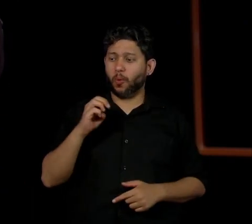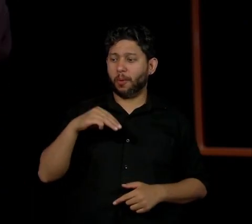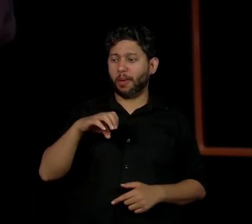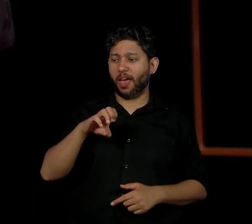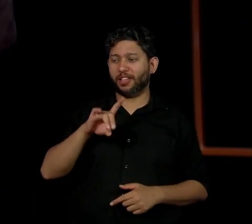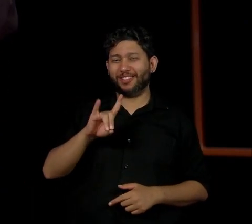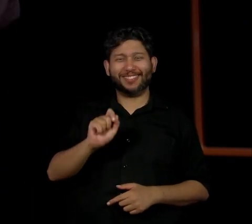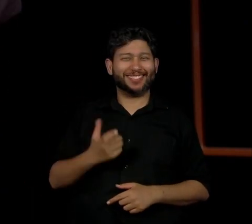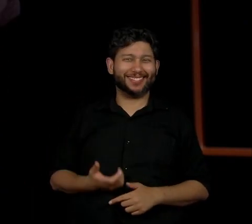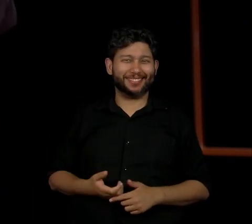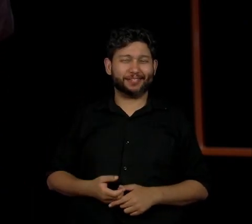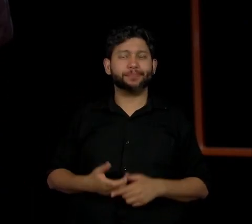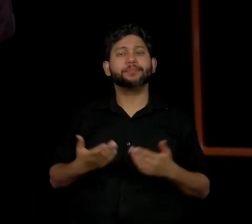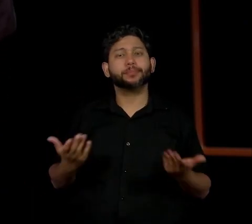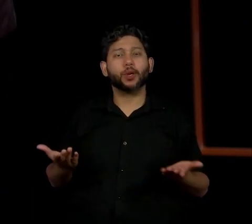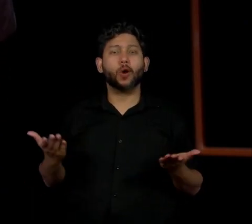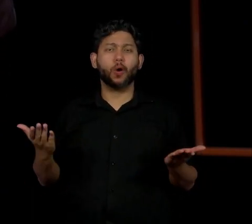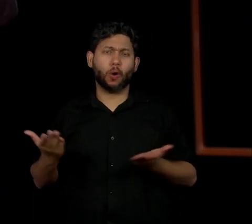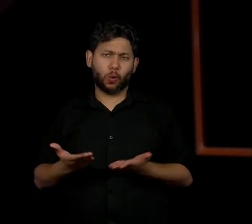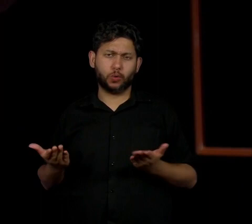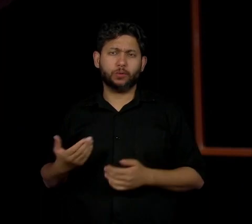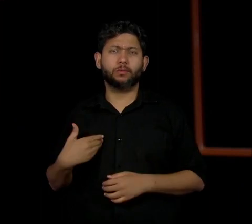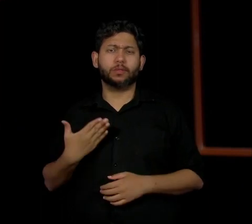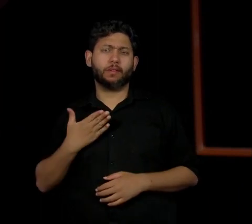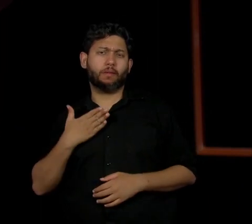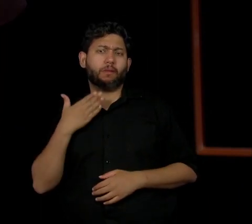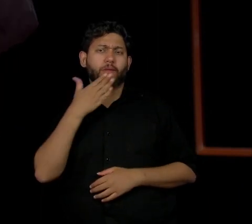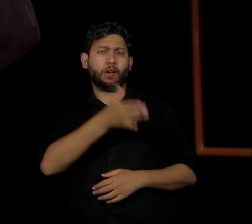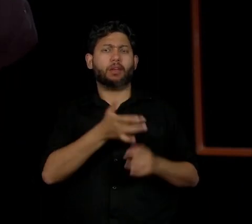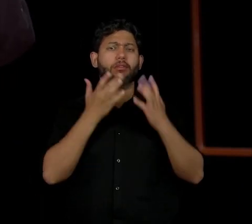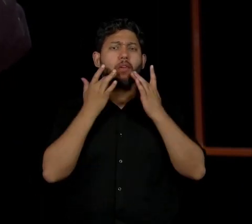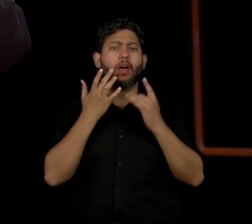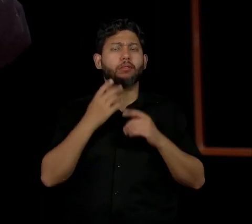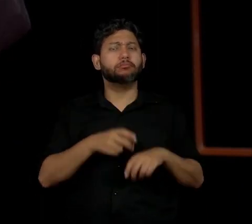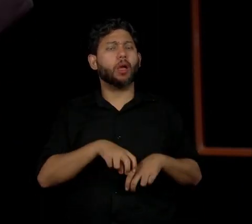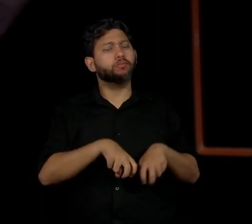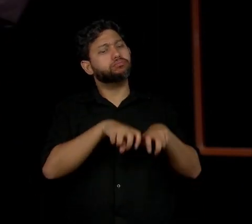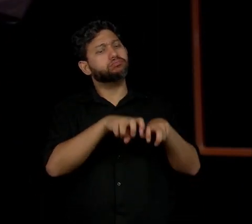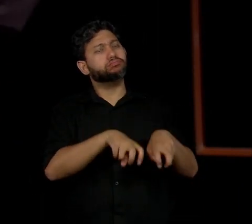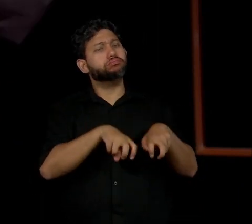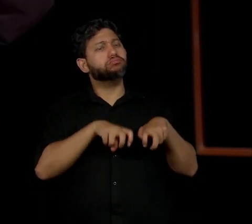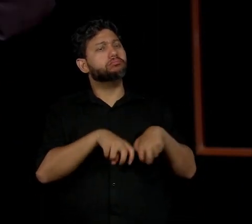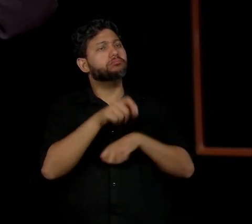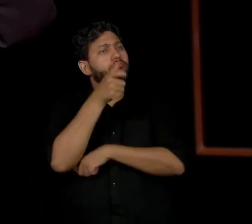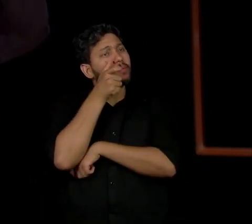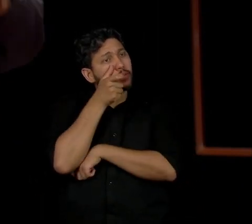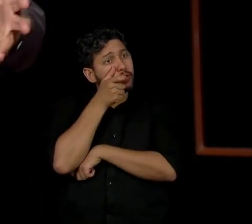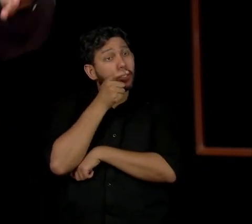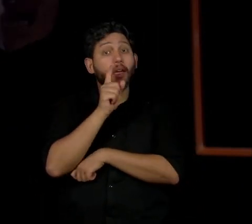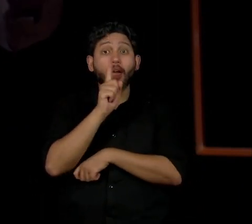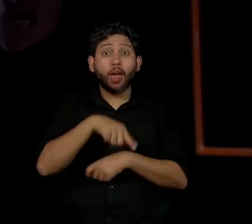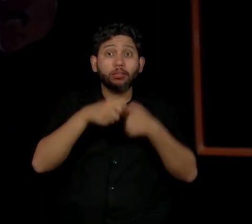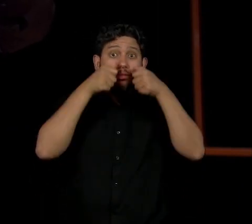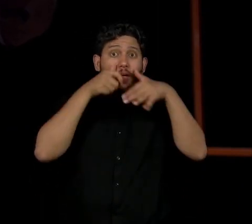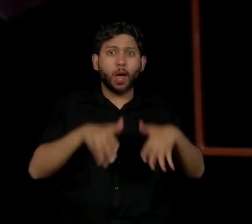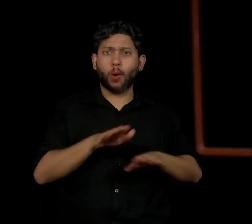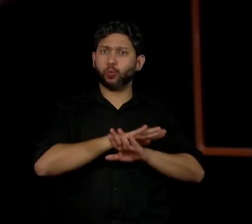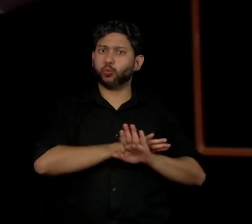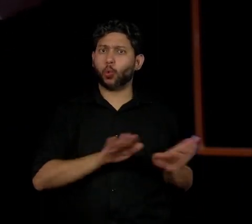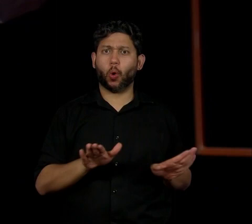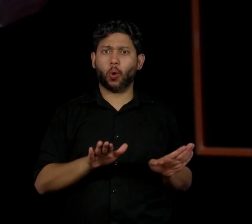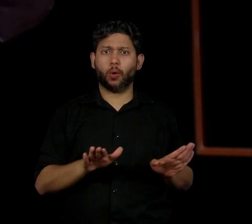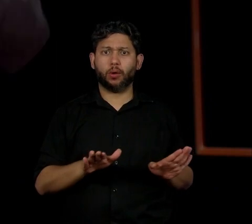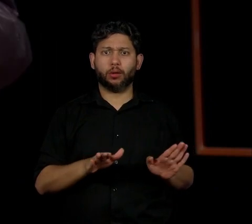definidas. Hoje você vai sentar aí na plateia para assistir a um drama pesado, quase